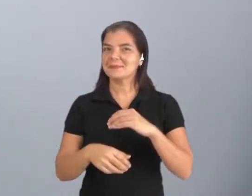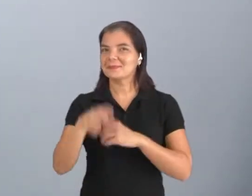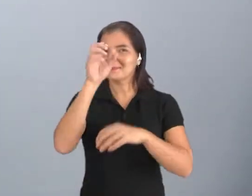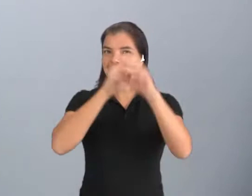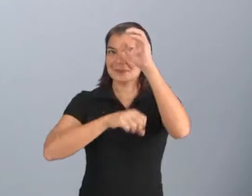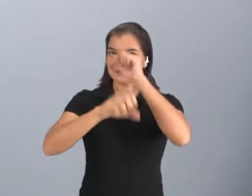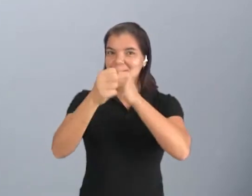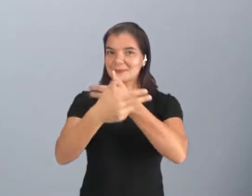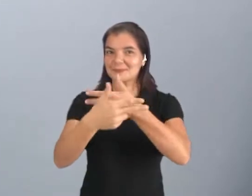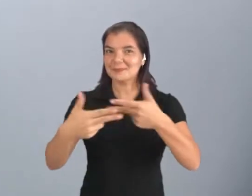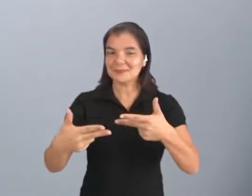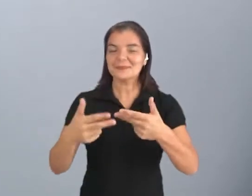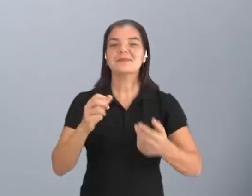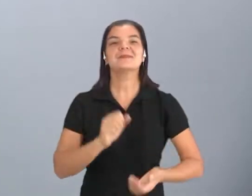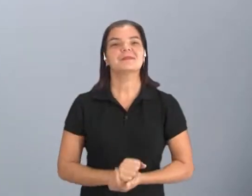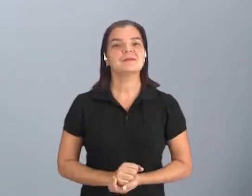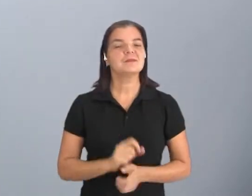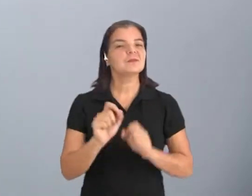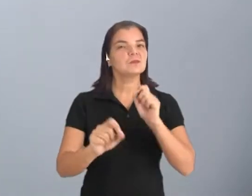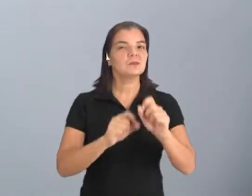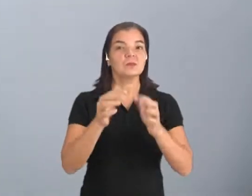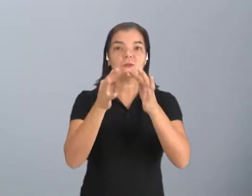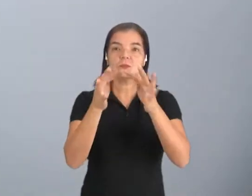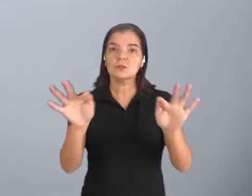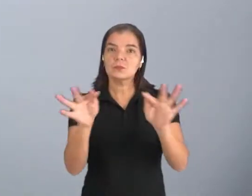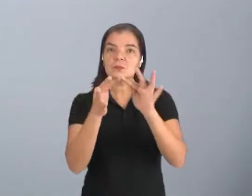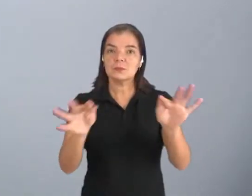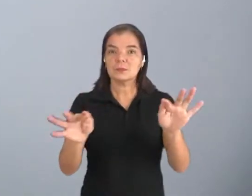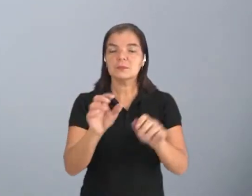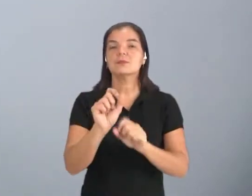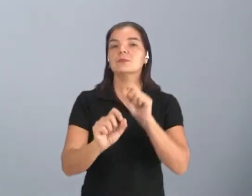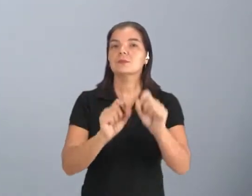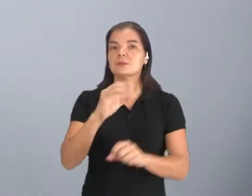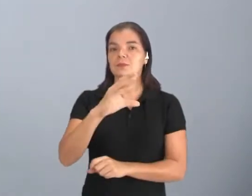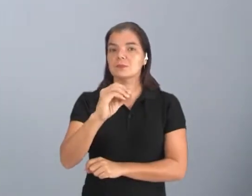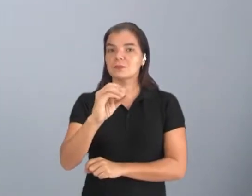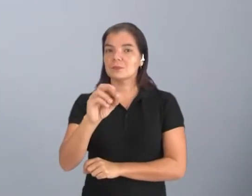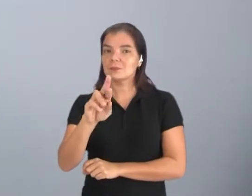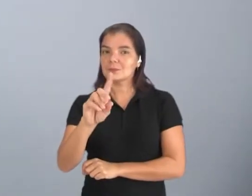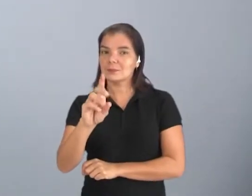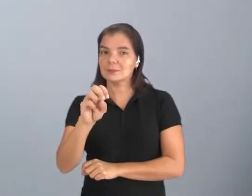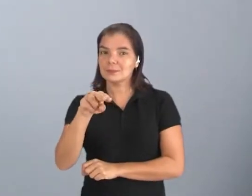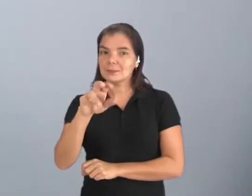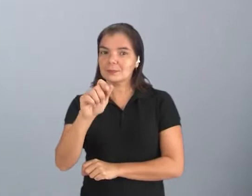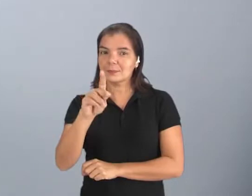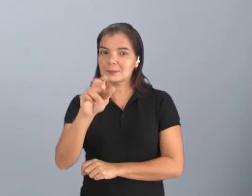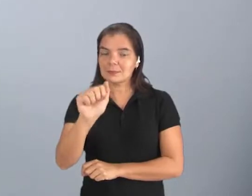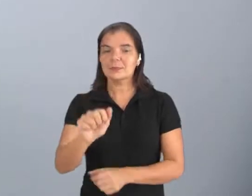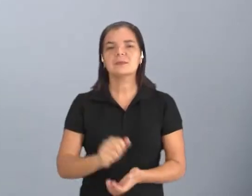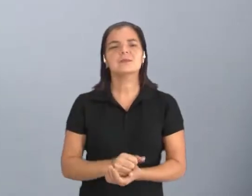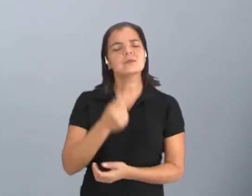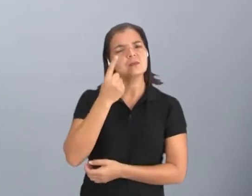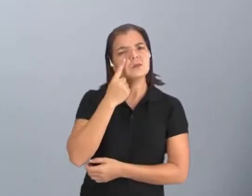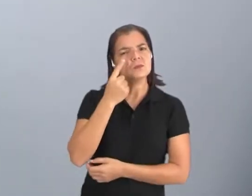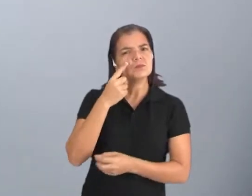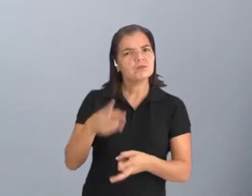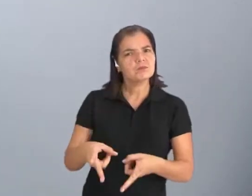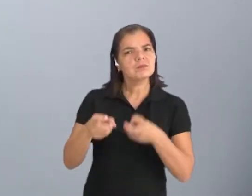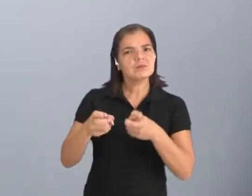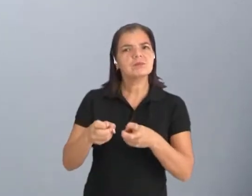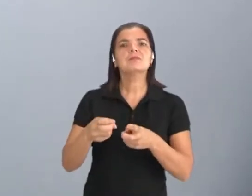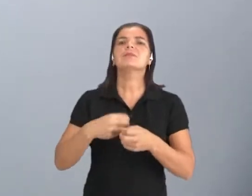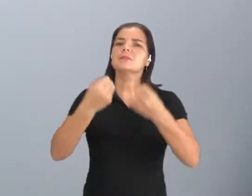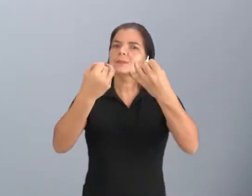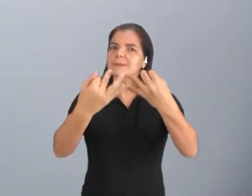um pouquinho mais hoje sobre as orações coordenadas. Bom, você já parou para perceber que quando